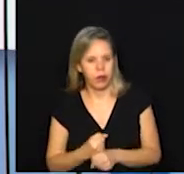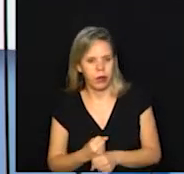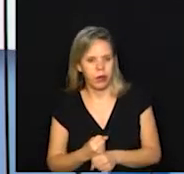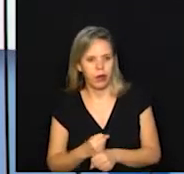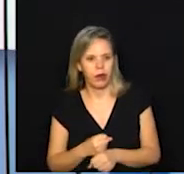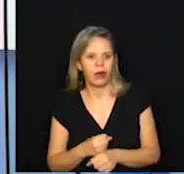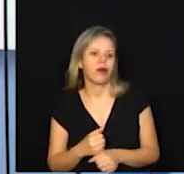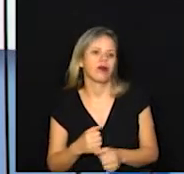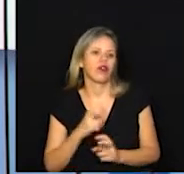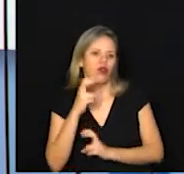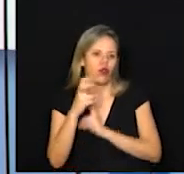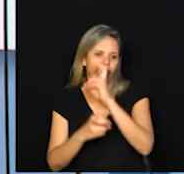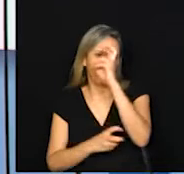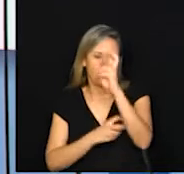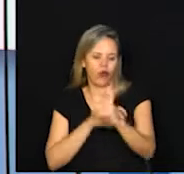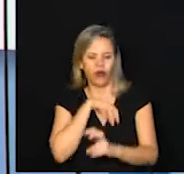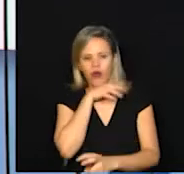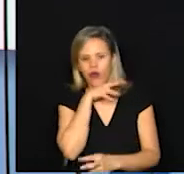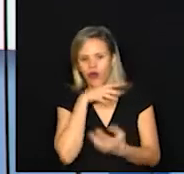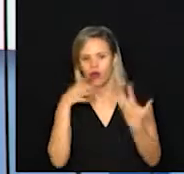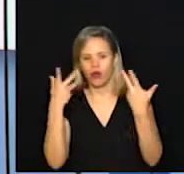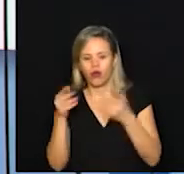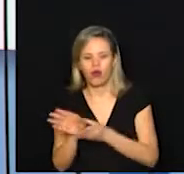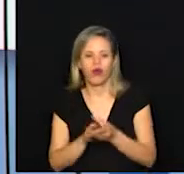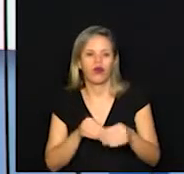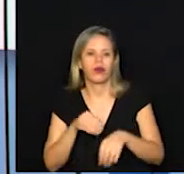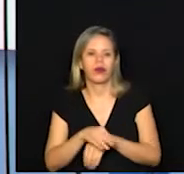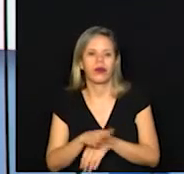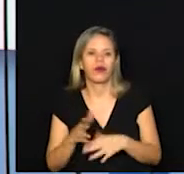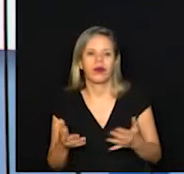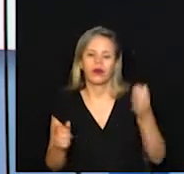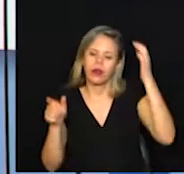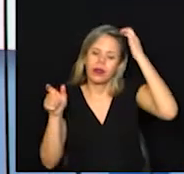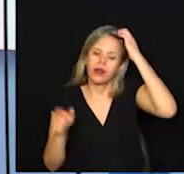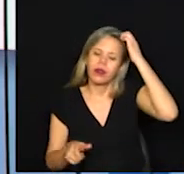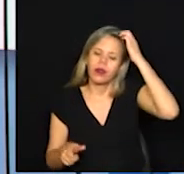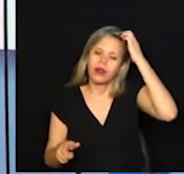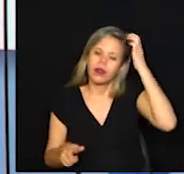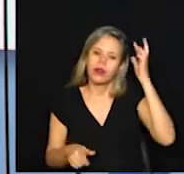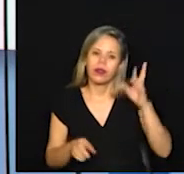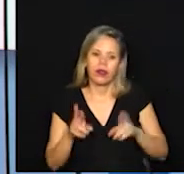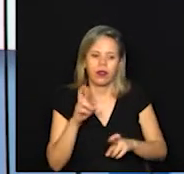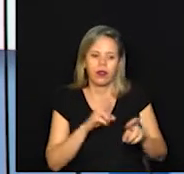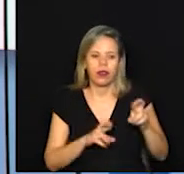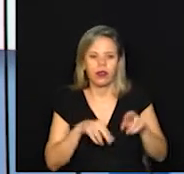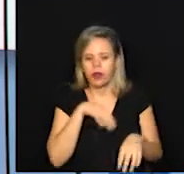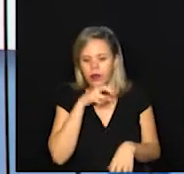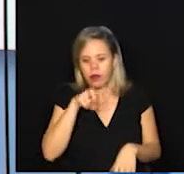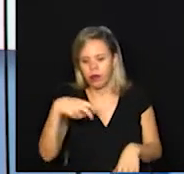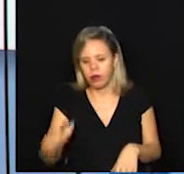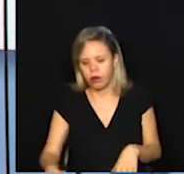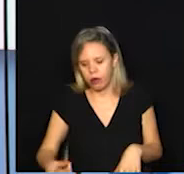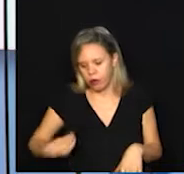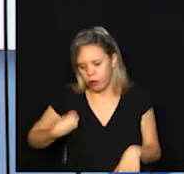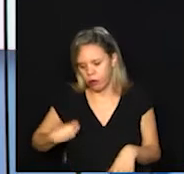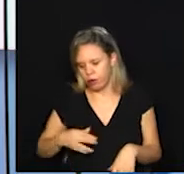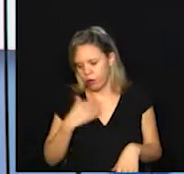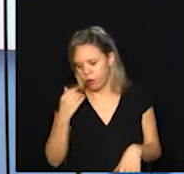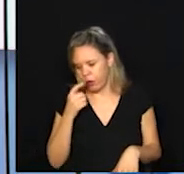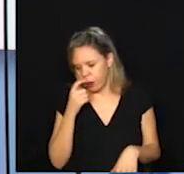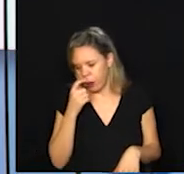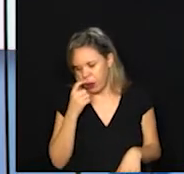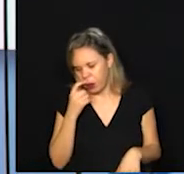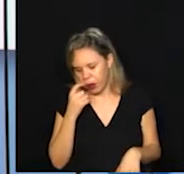faz algumas recomendações. Olha, quando as pessoas verem animais caídos, vivos ou mortos,